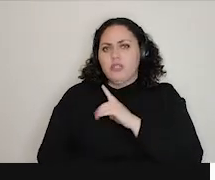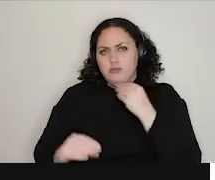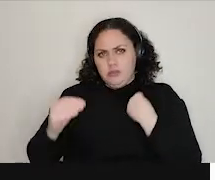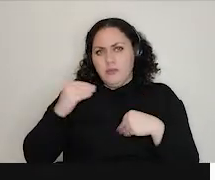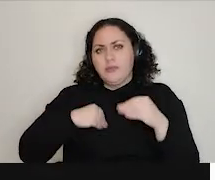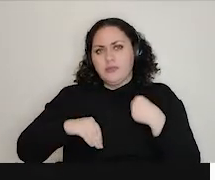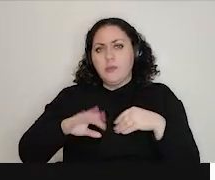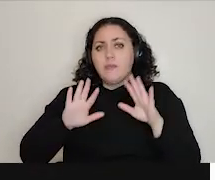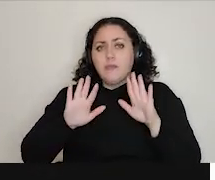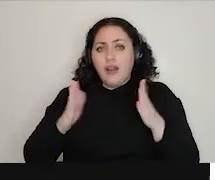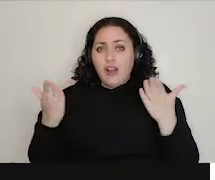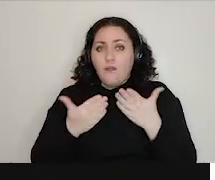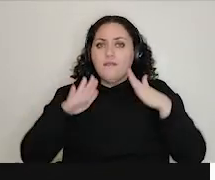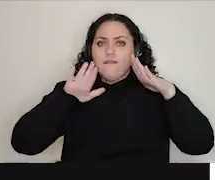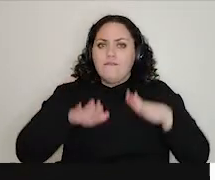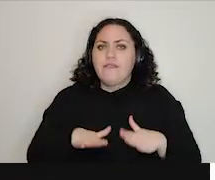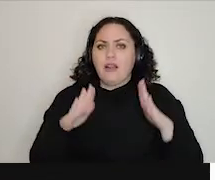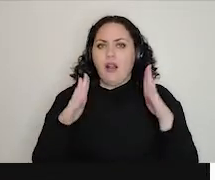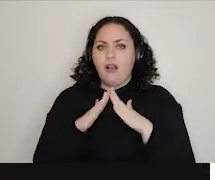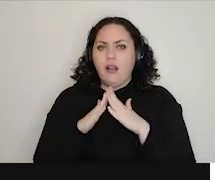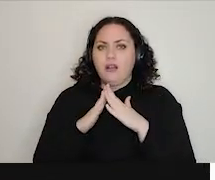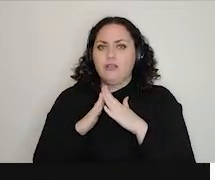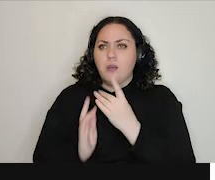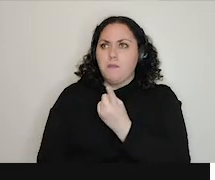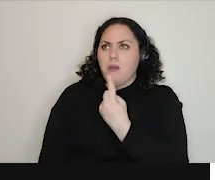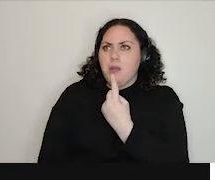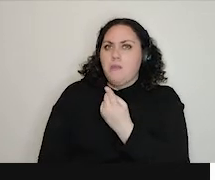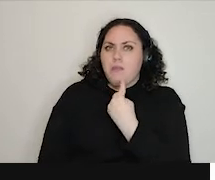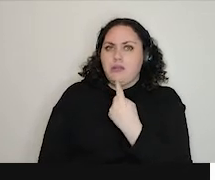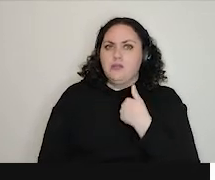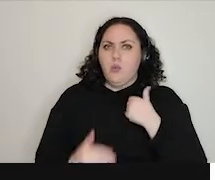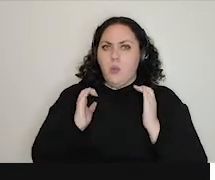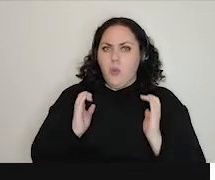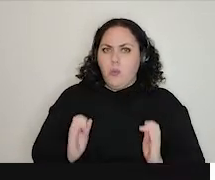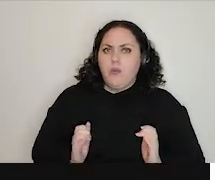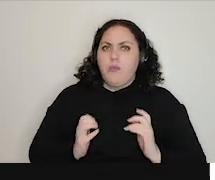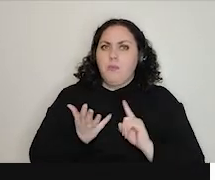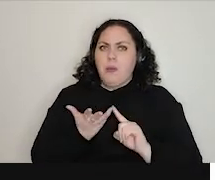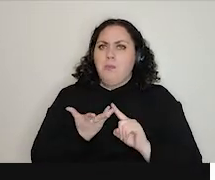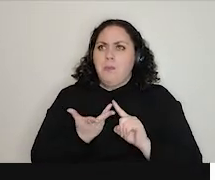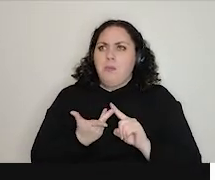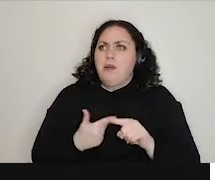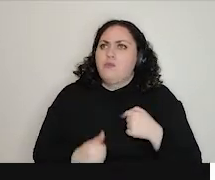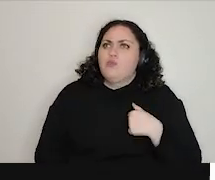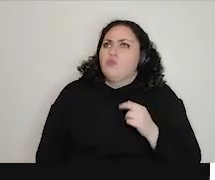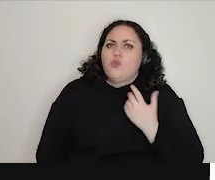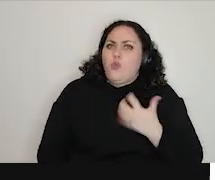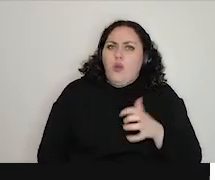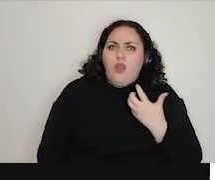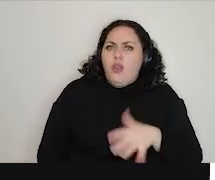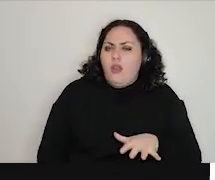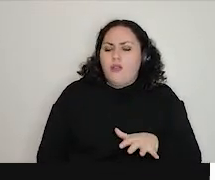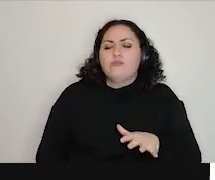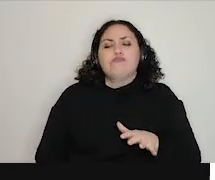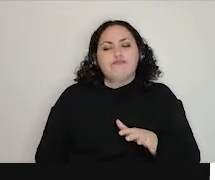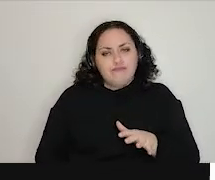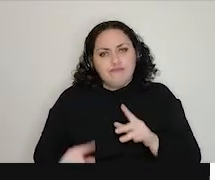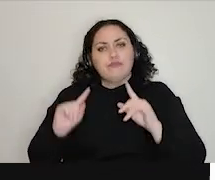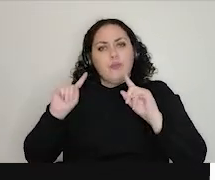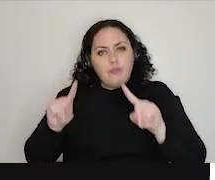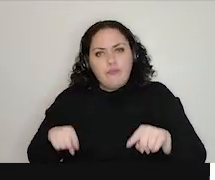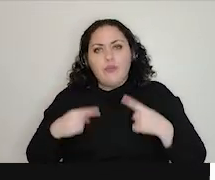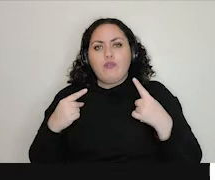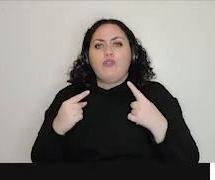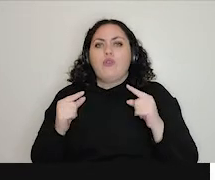de ficar em casa e ser o tempo todo cobrado para ser o que ele não é ou que ela não é, também desenvolveu